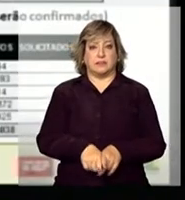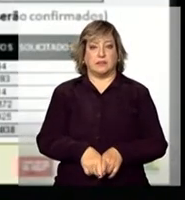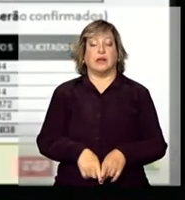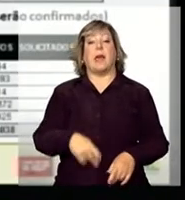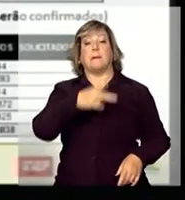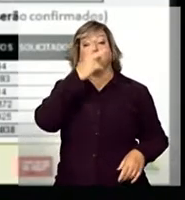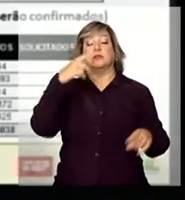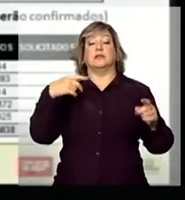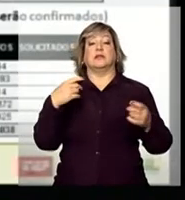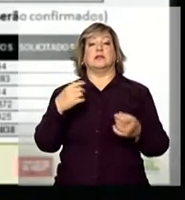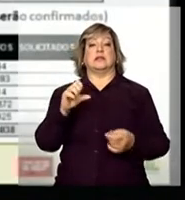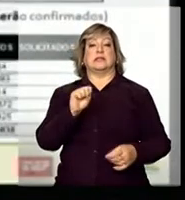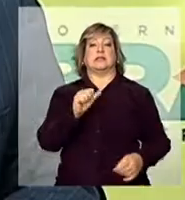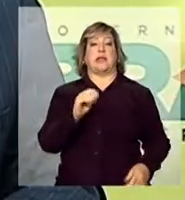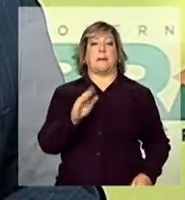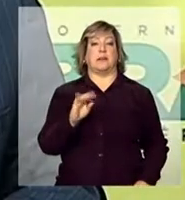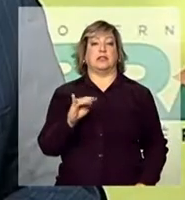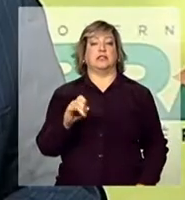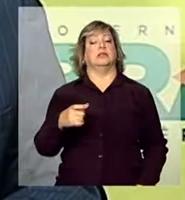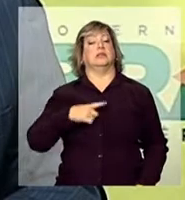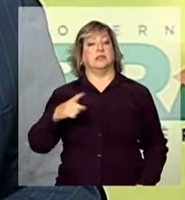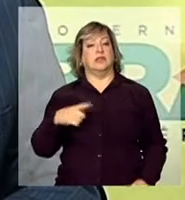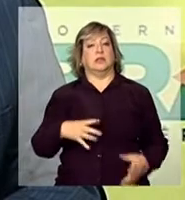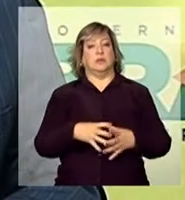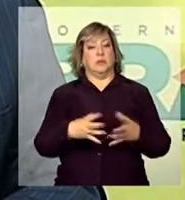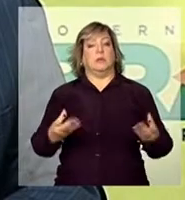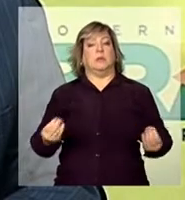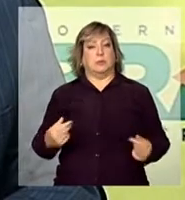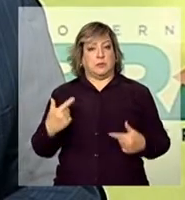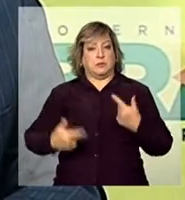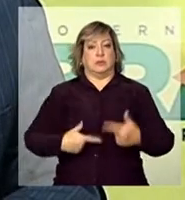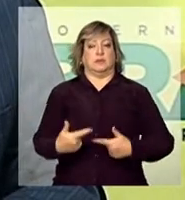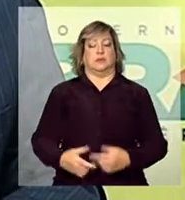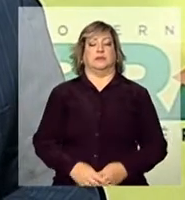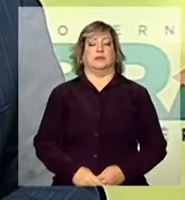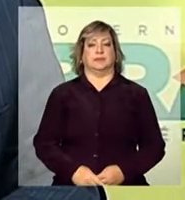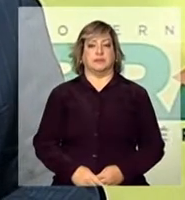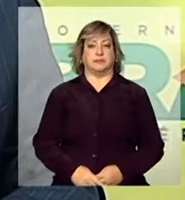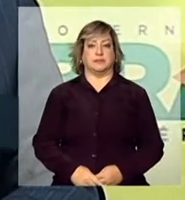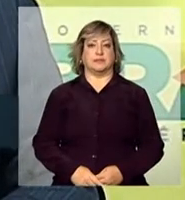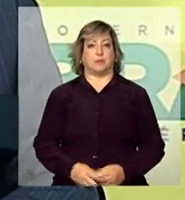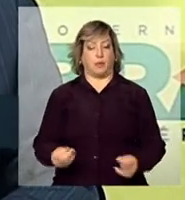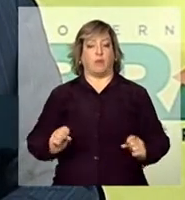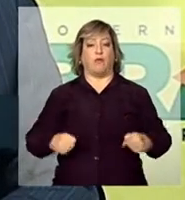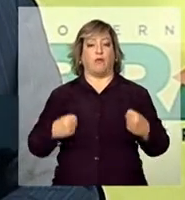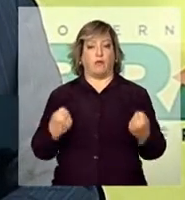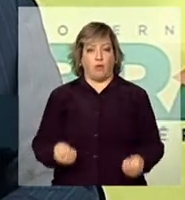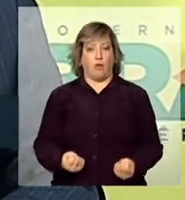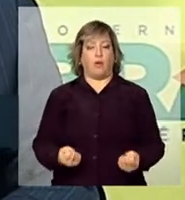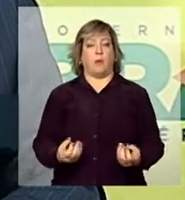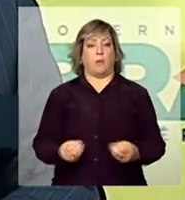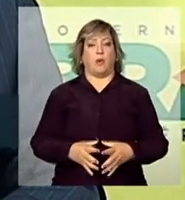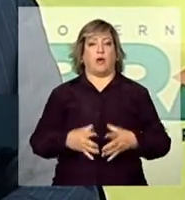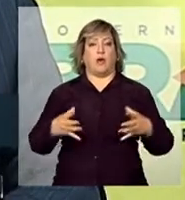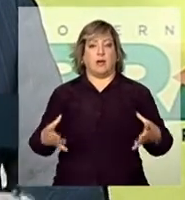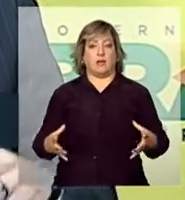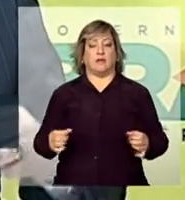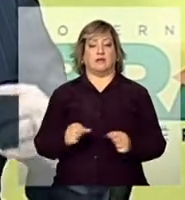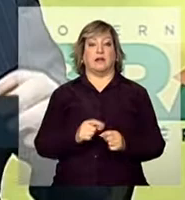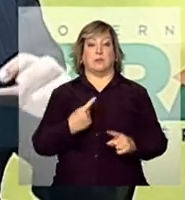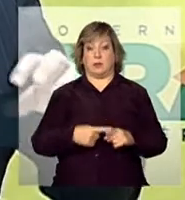Batista 90 1925 é o que faz um esforço muito grande para gente fazer